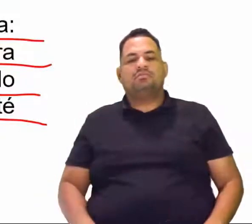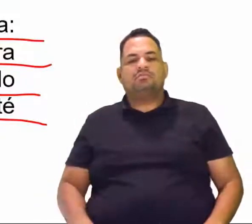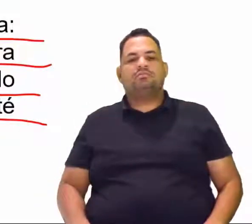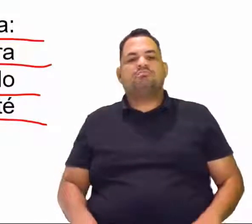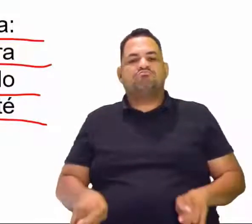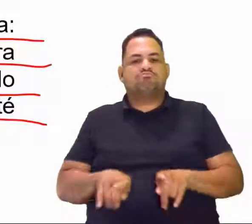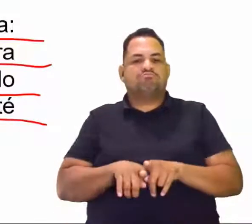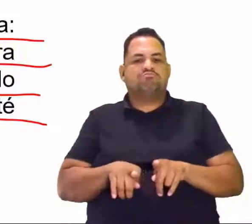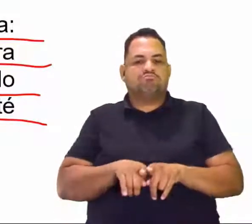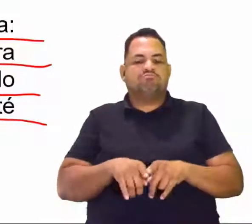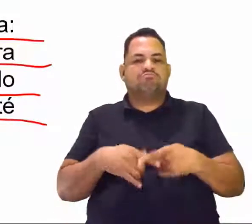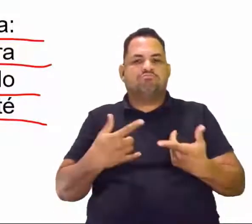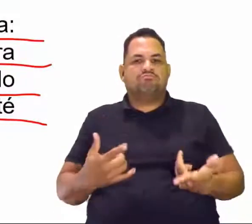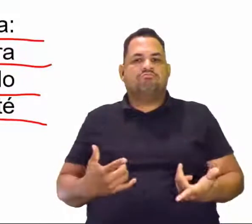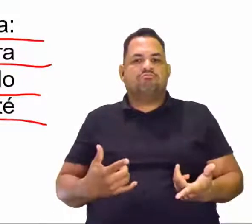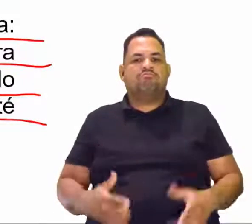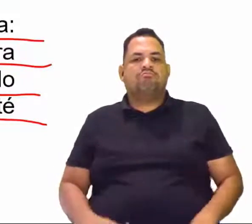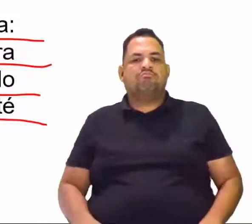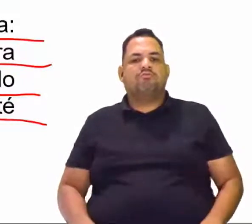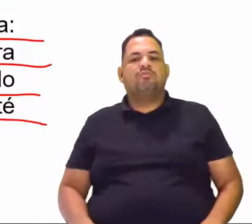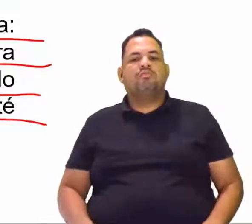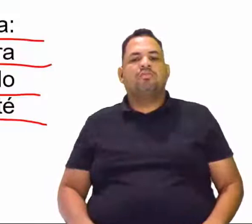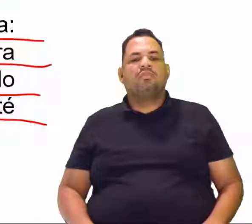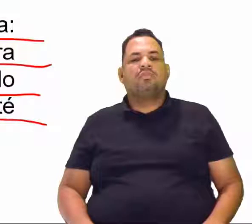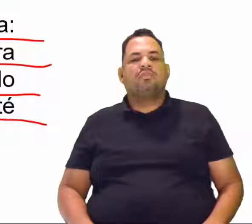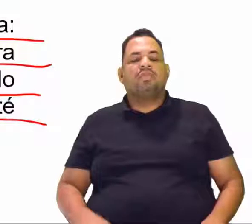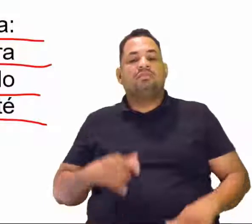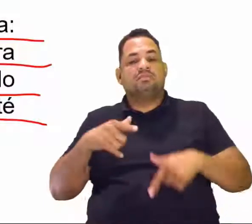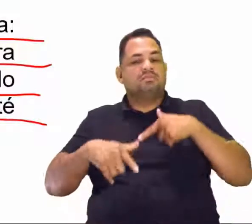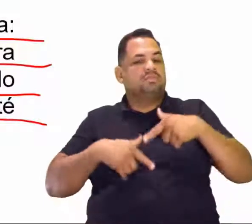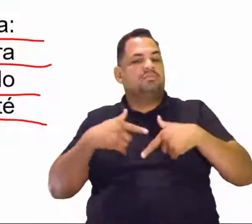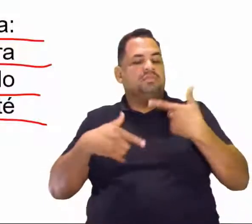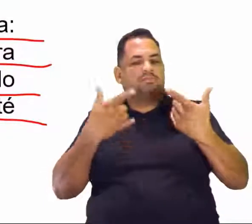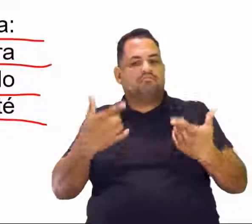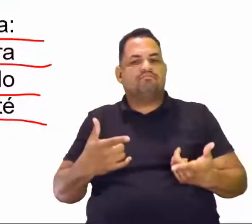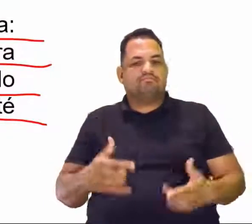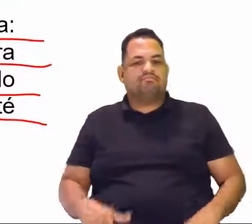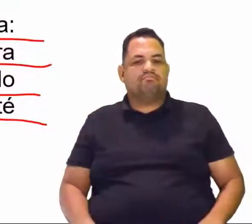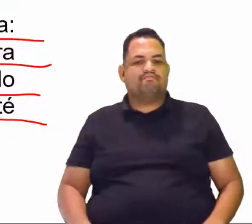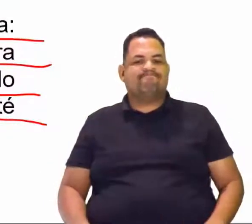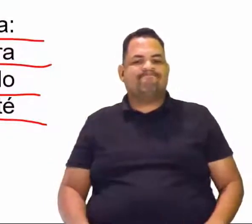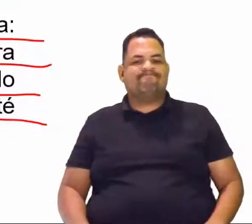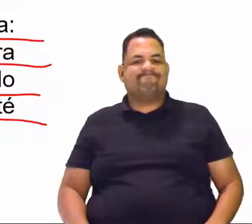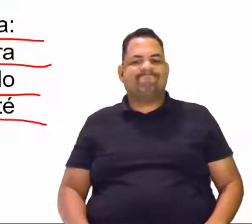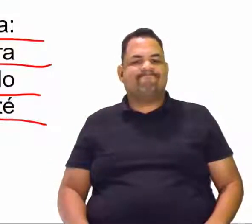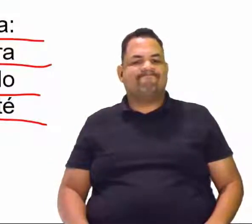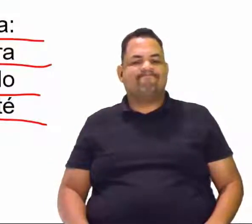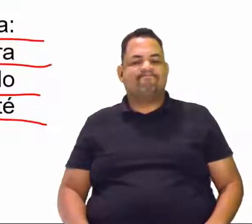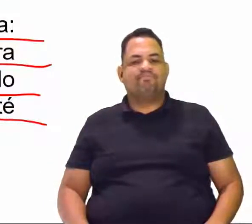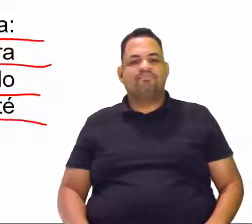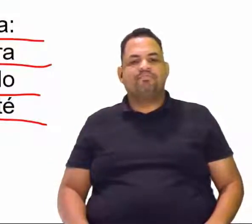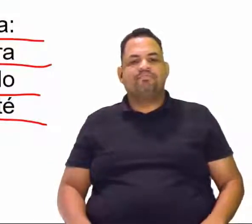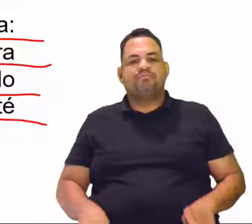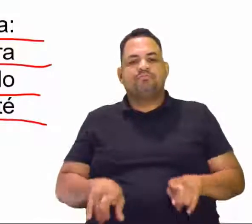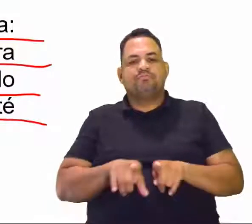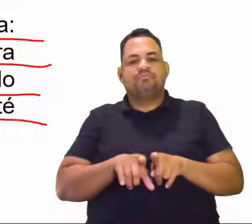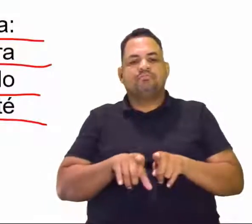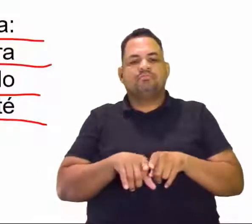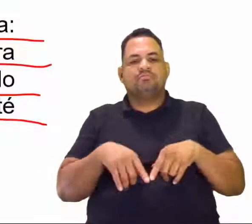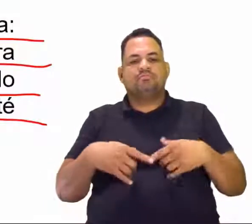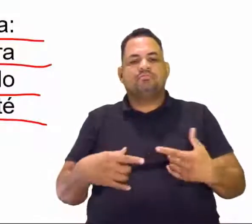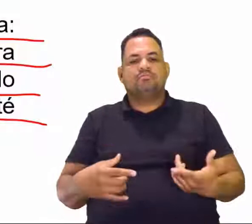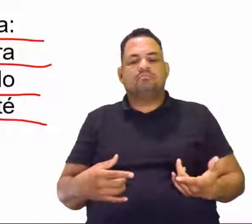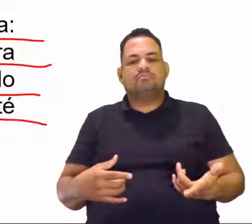se prestaram a esse é bem serviço né para a ciência né então